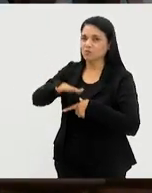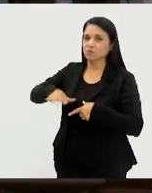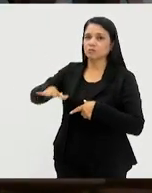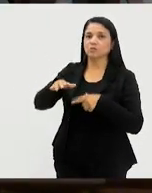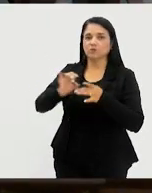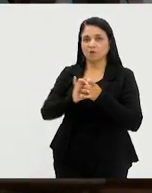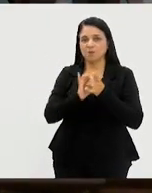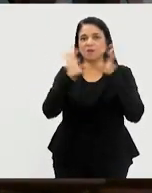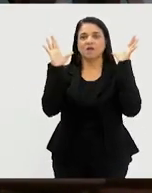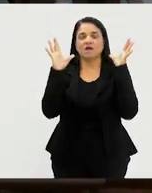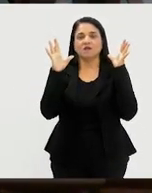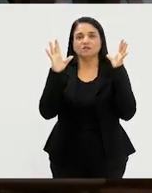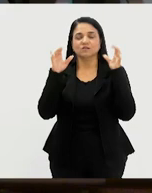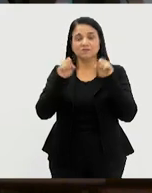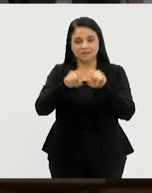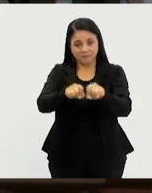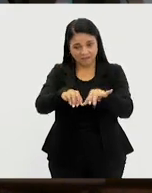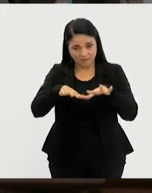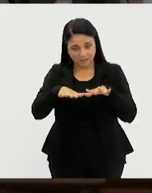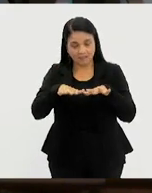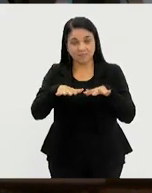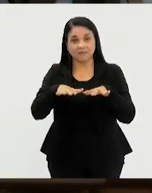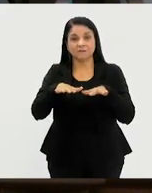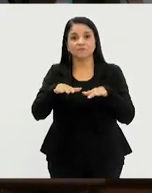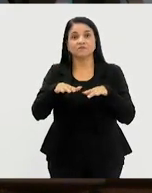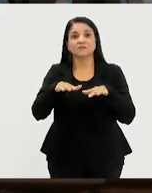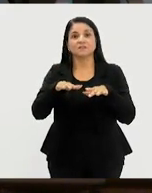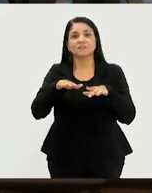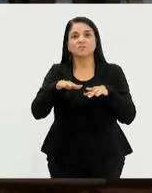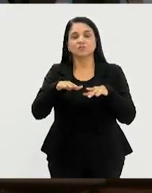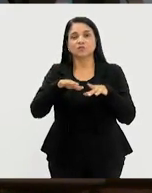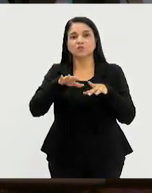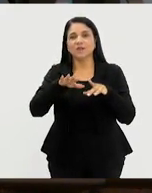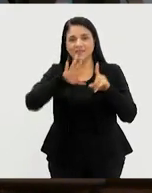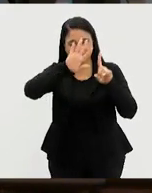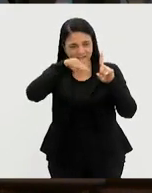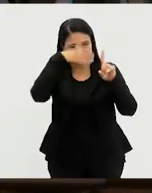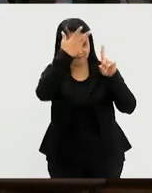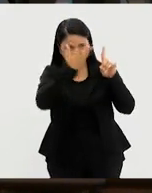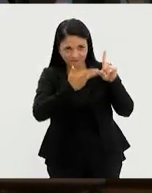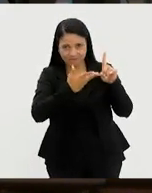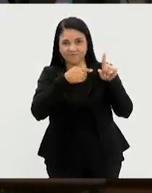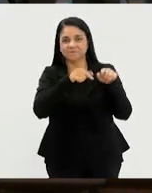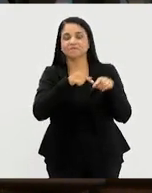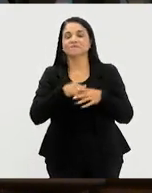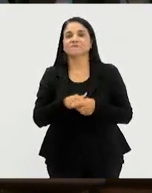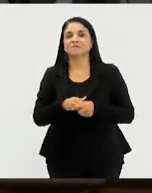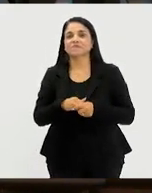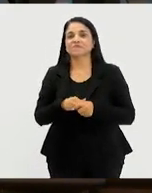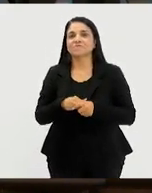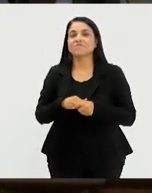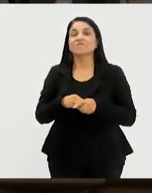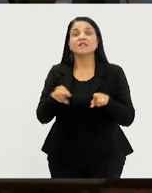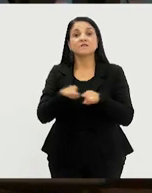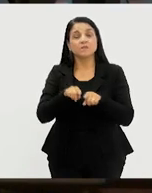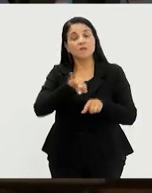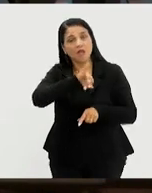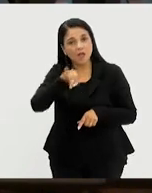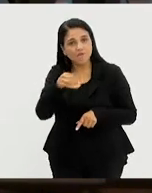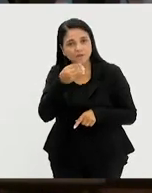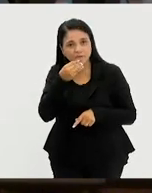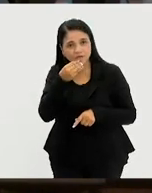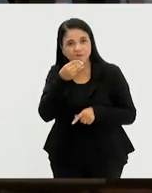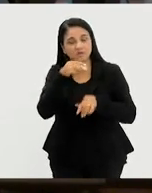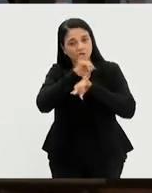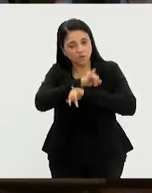para sessões solenes as solenes eu acho que merece muito aproveitando a excepcionalidade eu vou anunciar